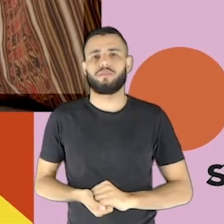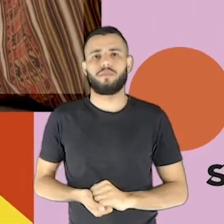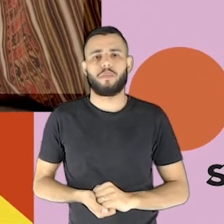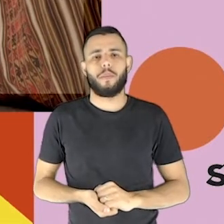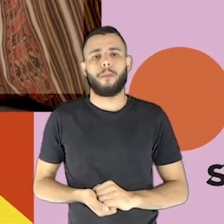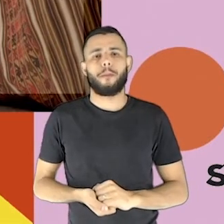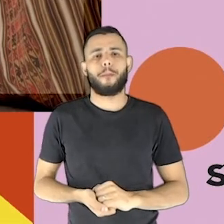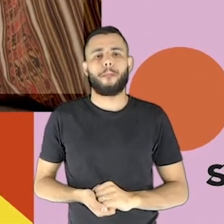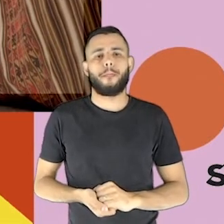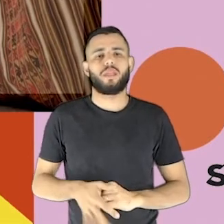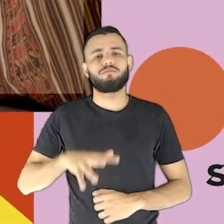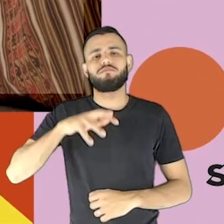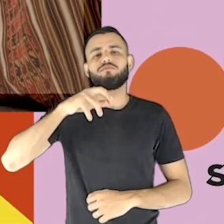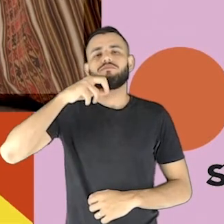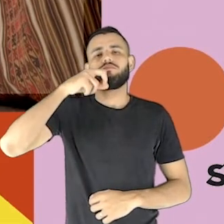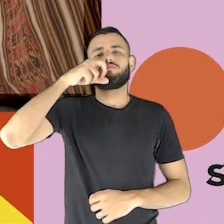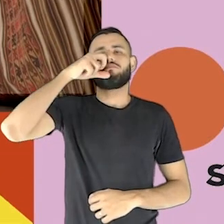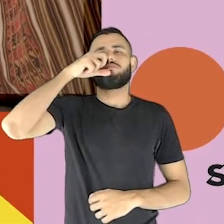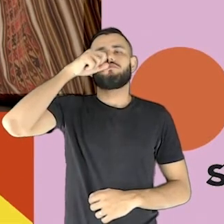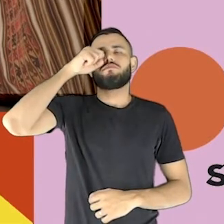Tome as rédeas da respiração.